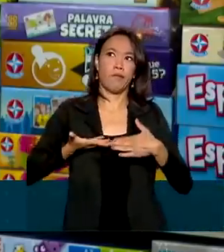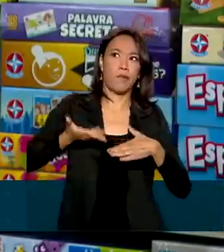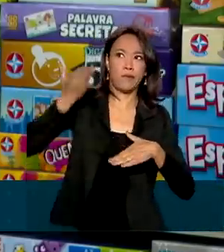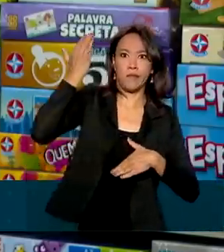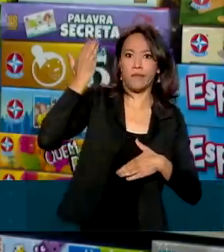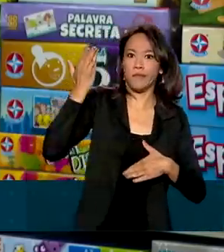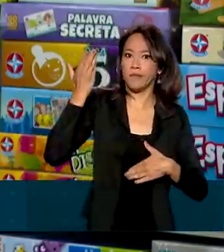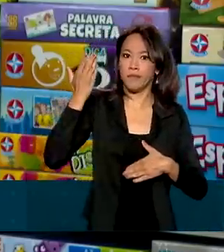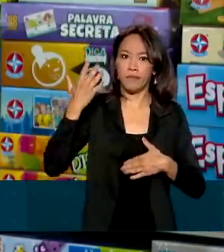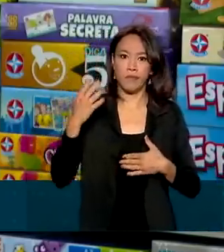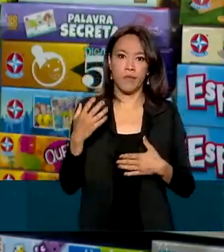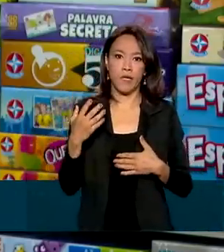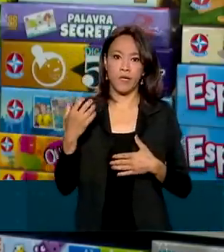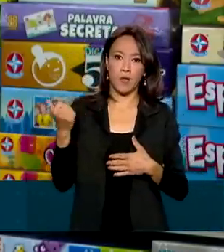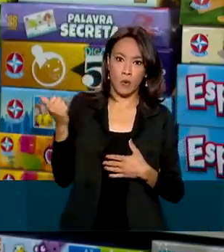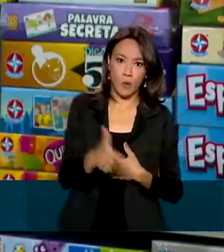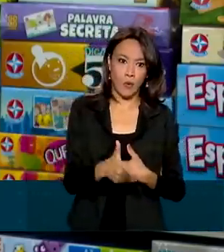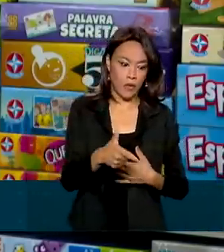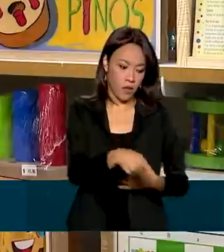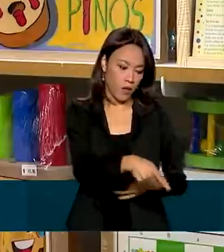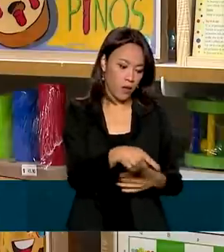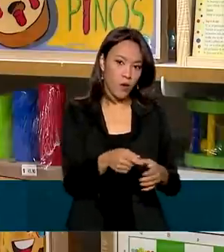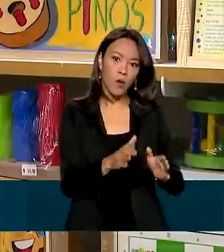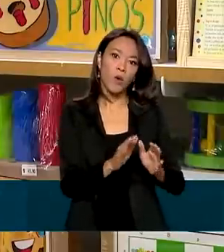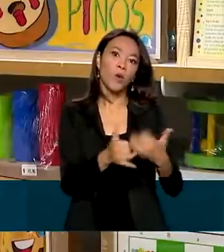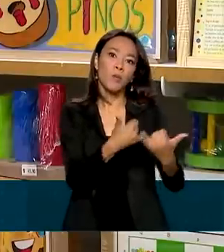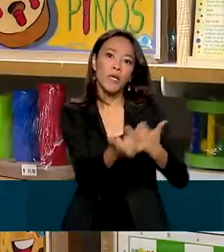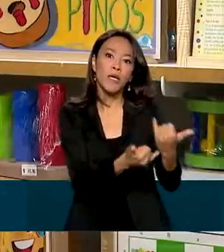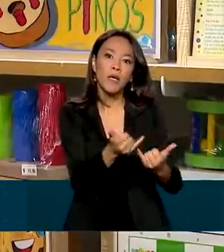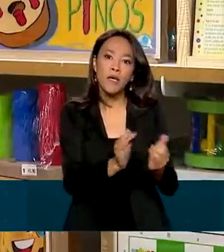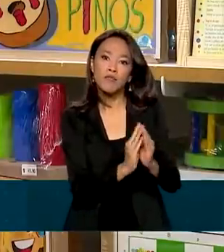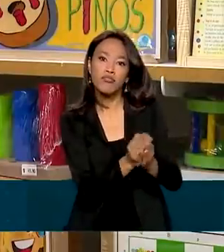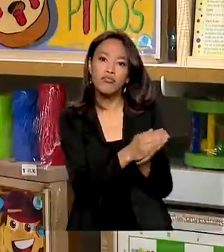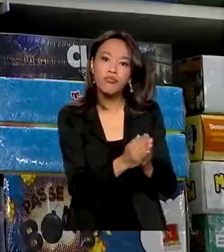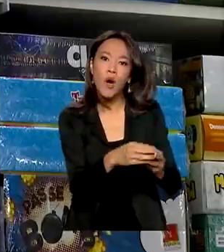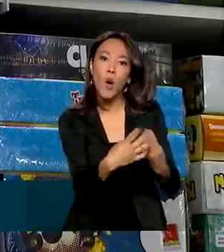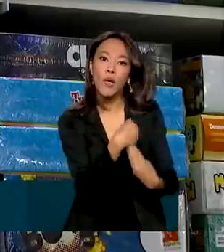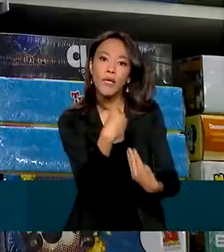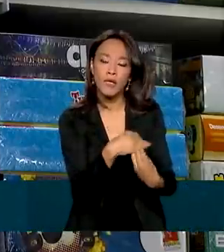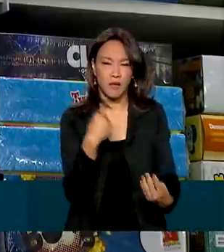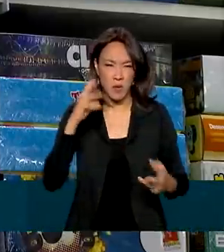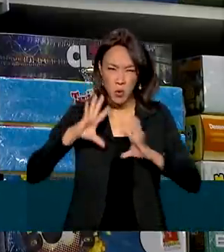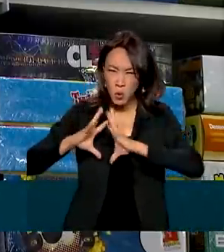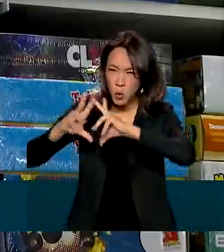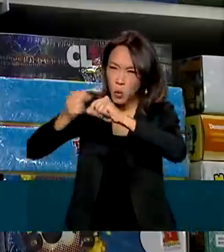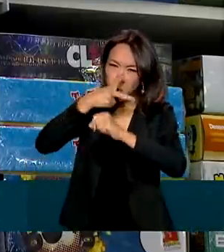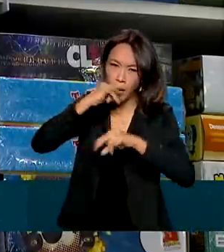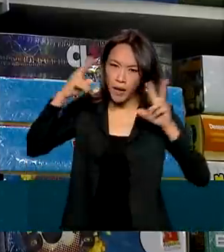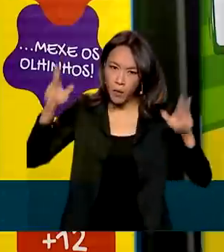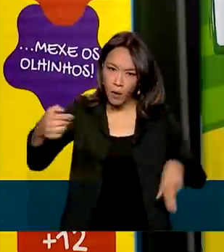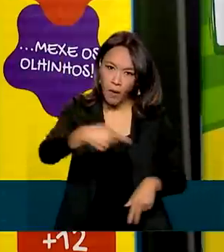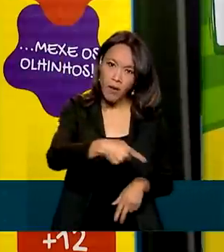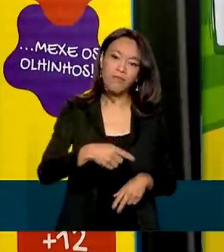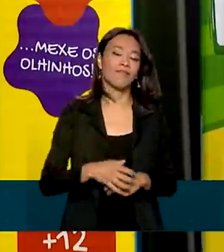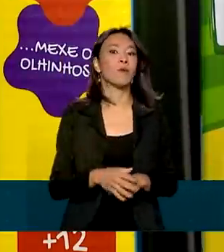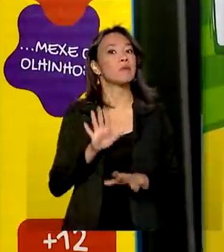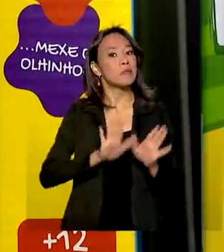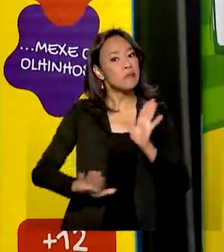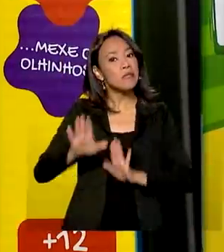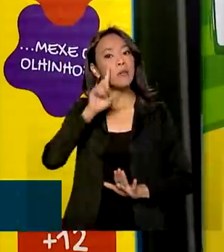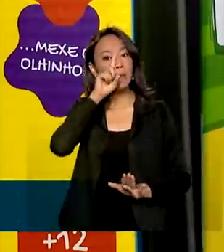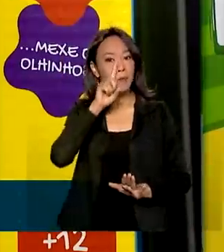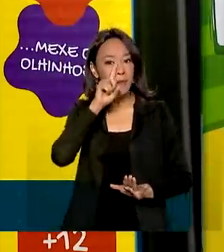mais do que o brinquedo recomenda mas nem todos os pais são como a Patrícia o que pode ser perigoso